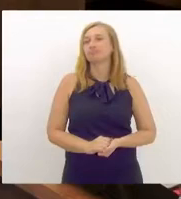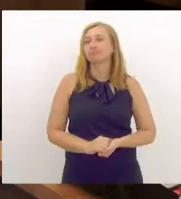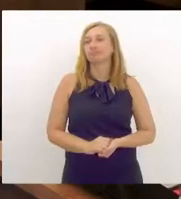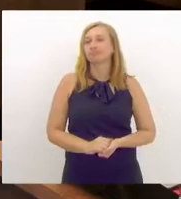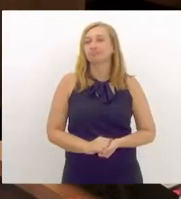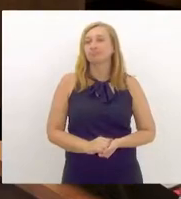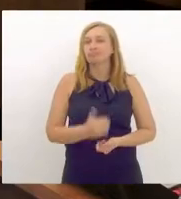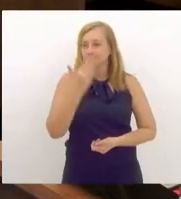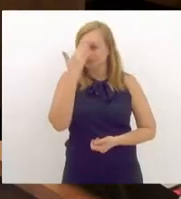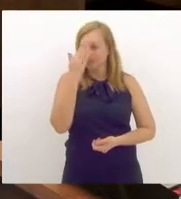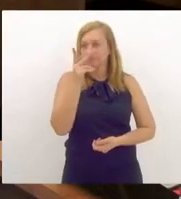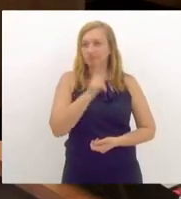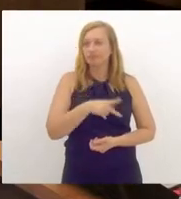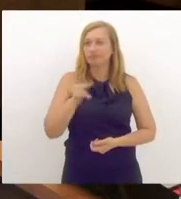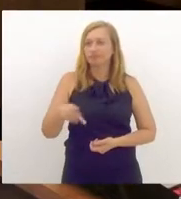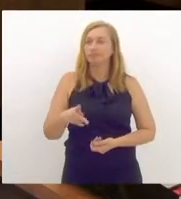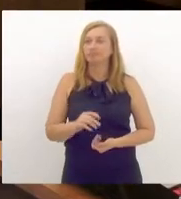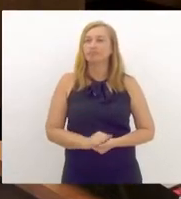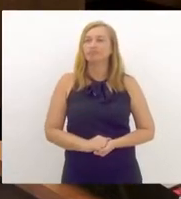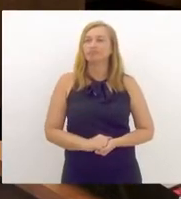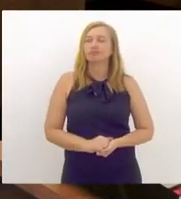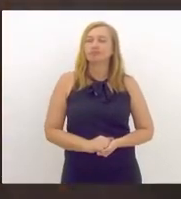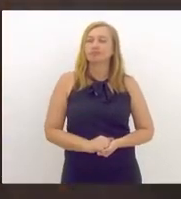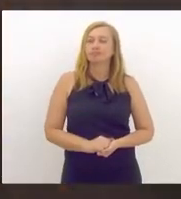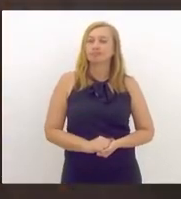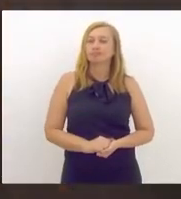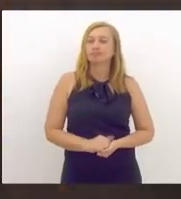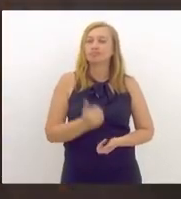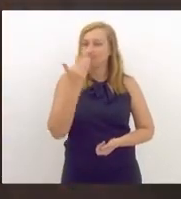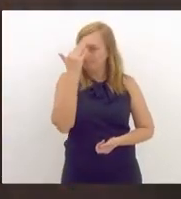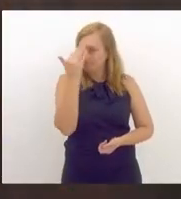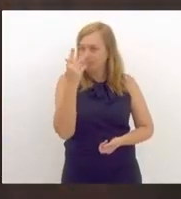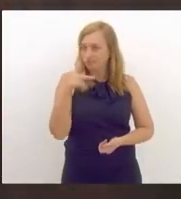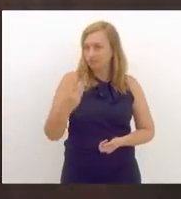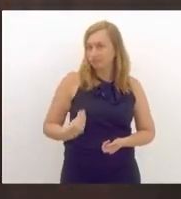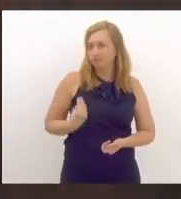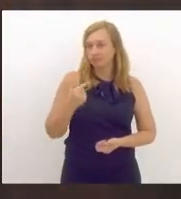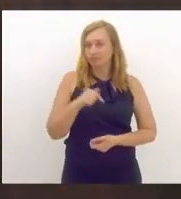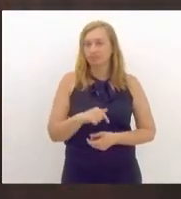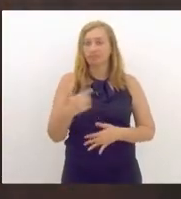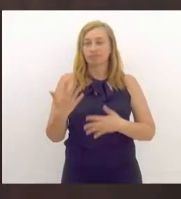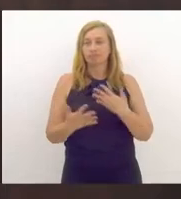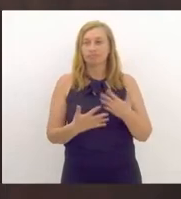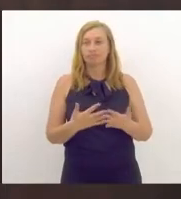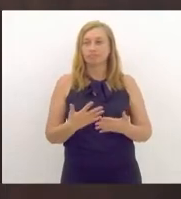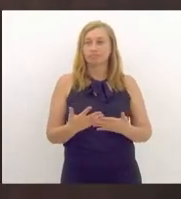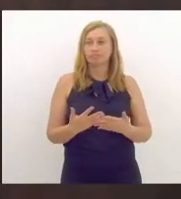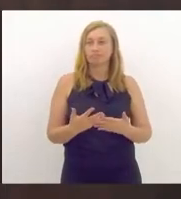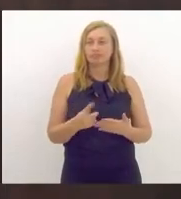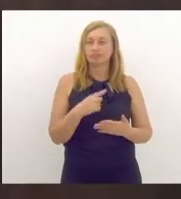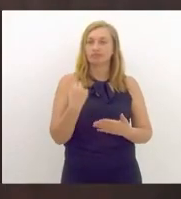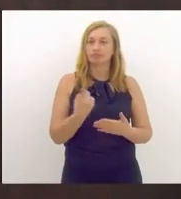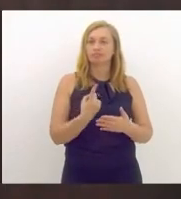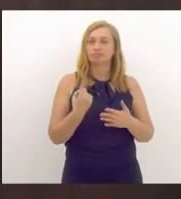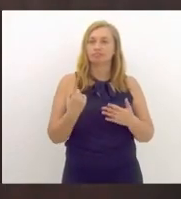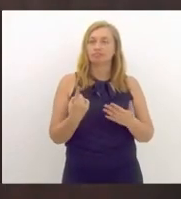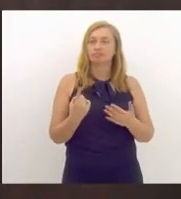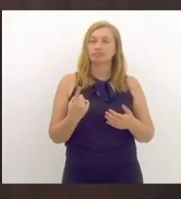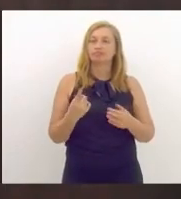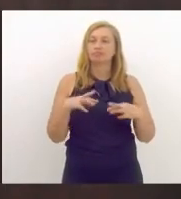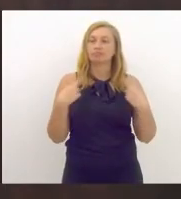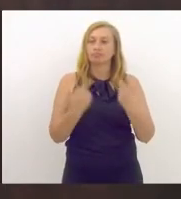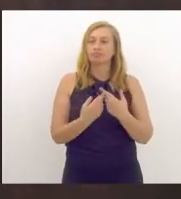Obrigada Professor muito obrigada sua presença aqui é brilhante ao nosso evento e a gente sabe o quanto